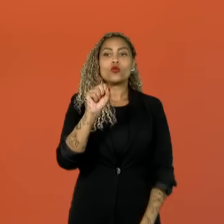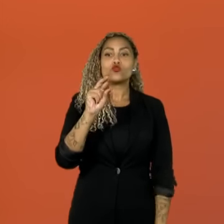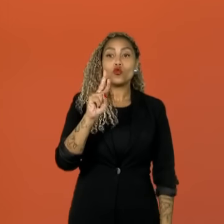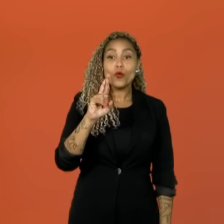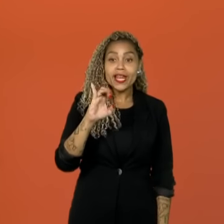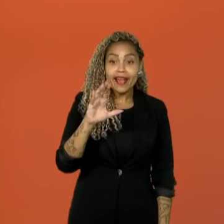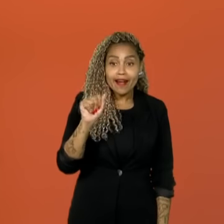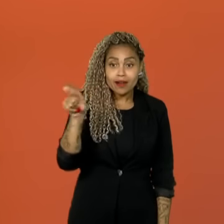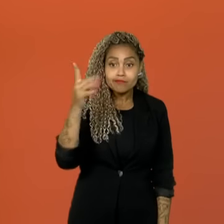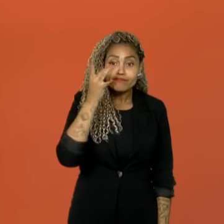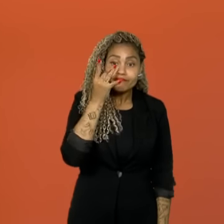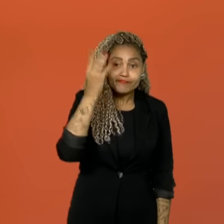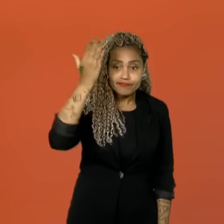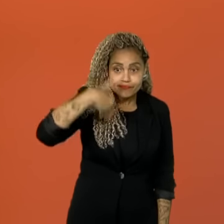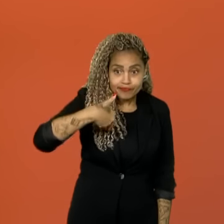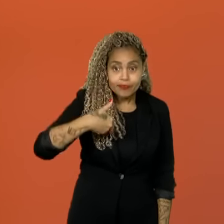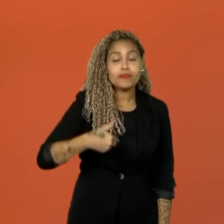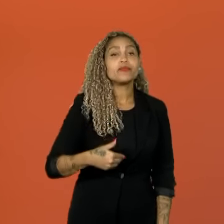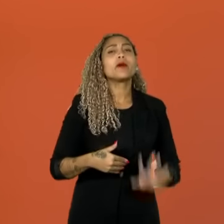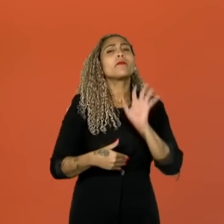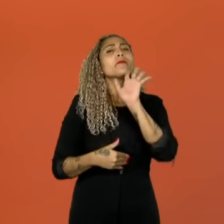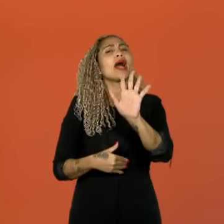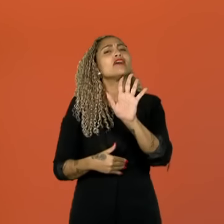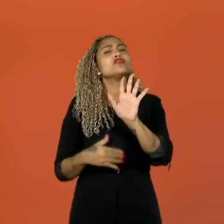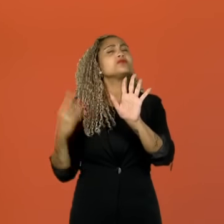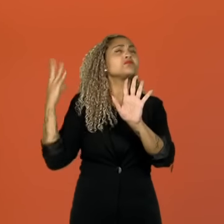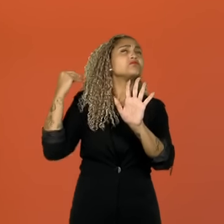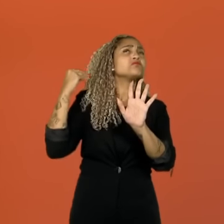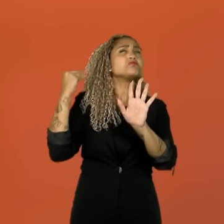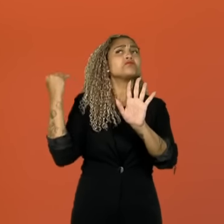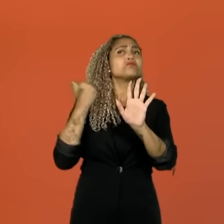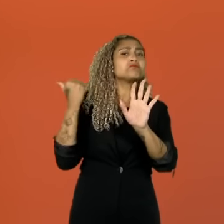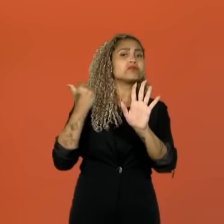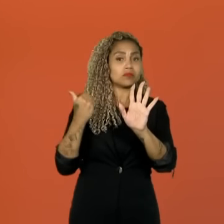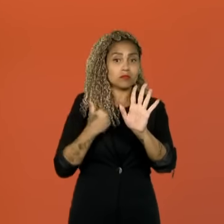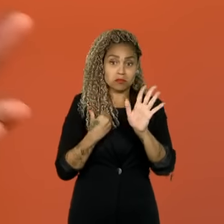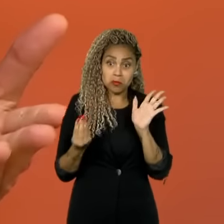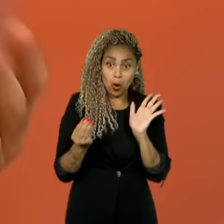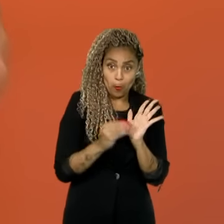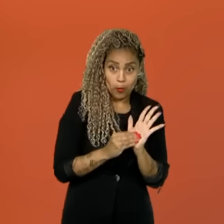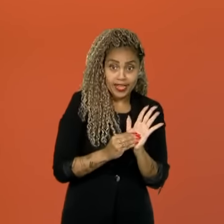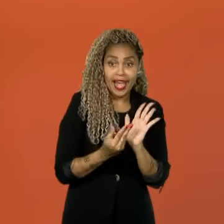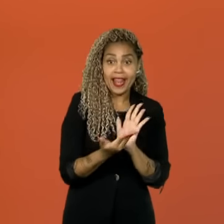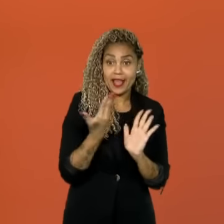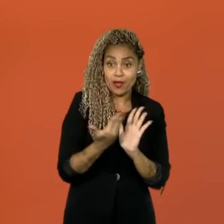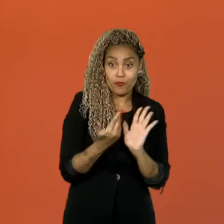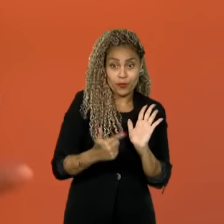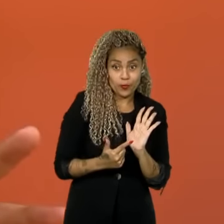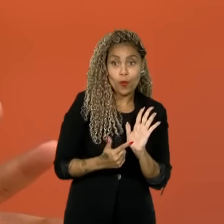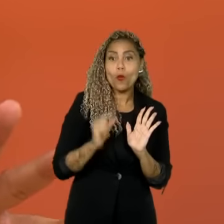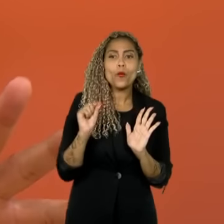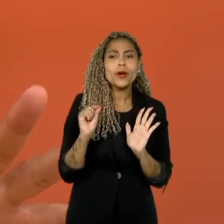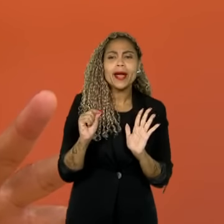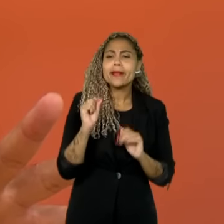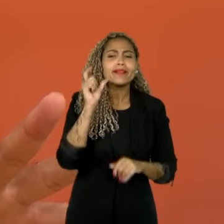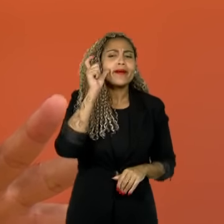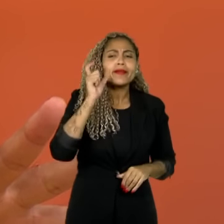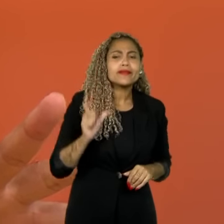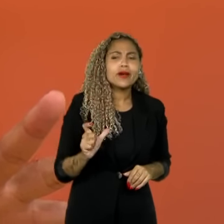disso. Mas tem uma narrativa que eu conto no livro, né? De que eu lanço mão no livro, que é algo muito interessante